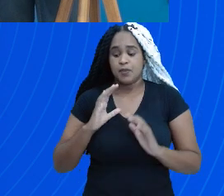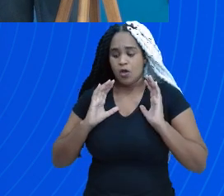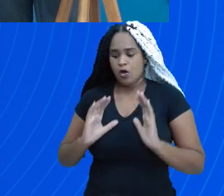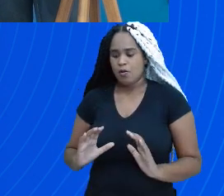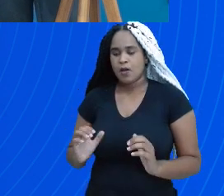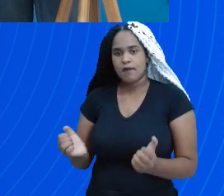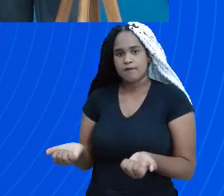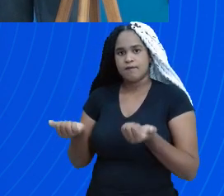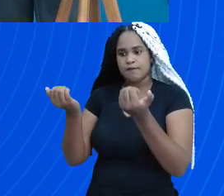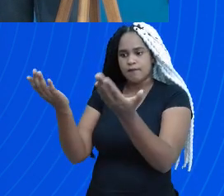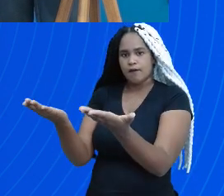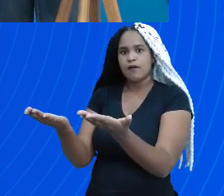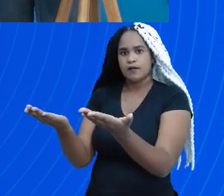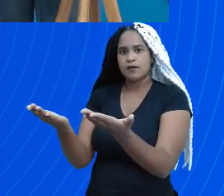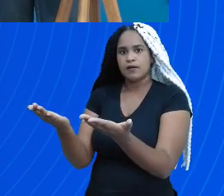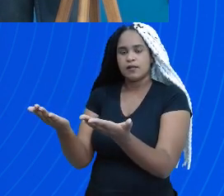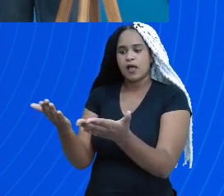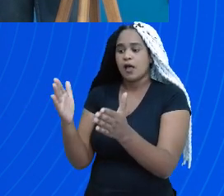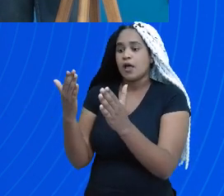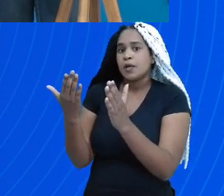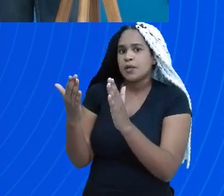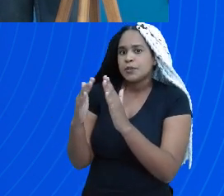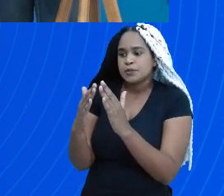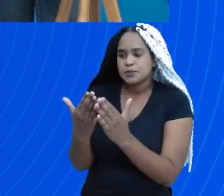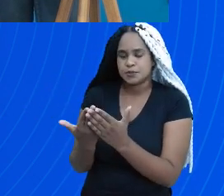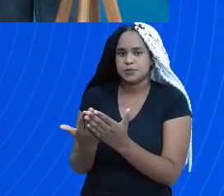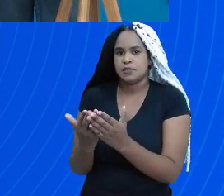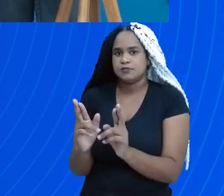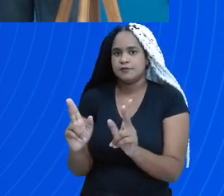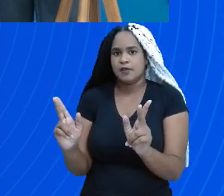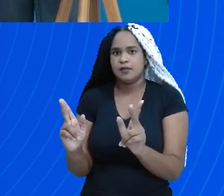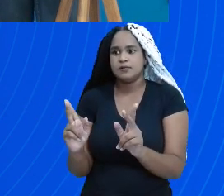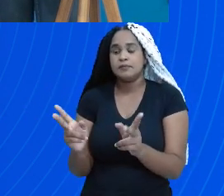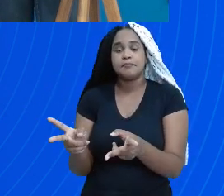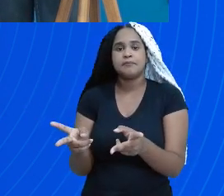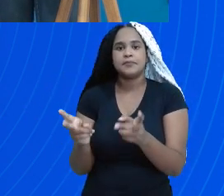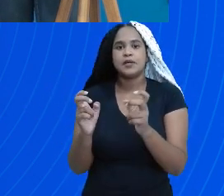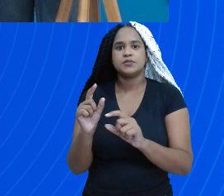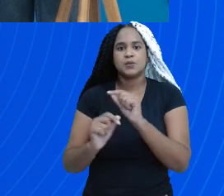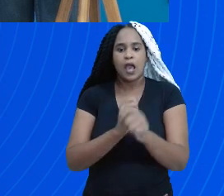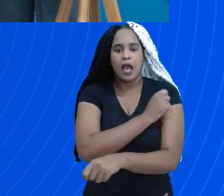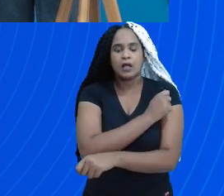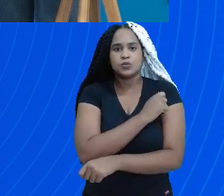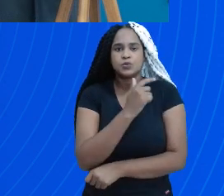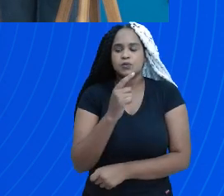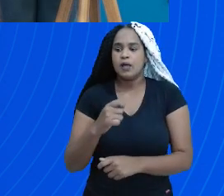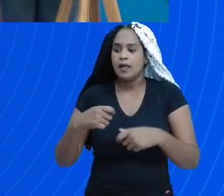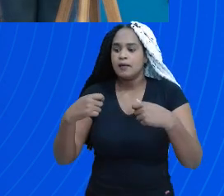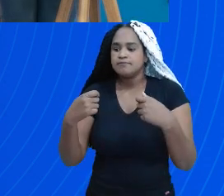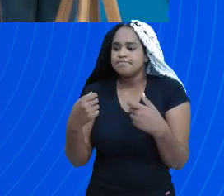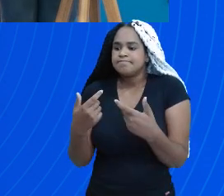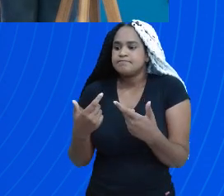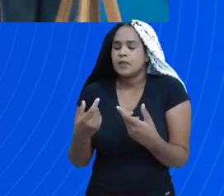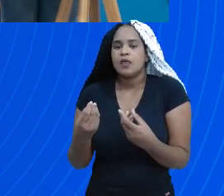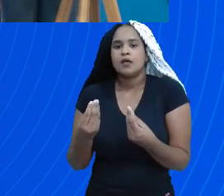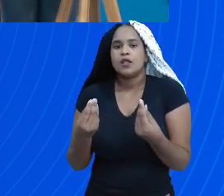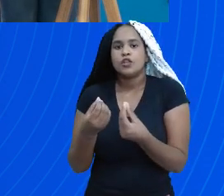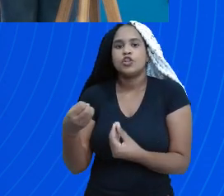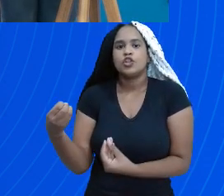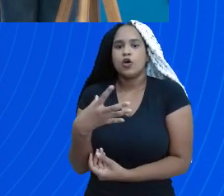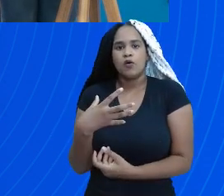essa família, a partir do desenvolvimento do estudante, novas necessidades. E essa percepção, ela precisa chegar